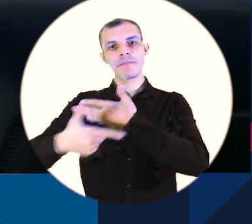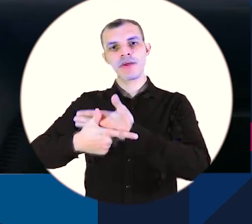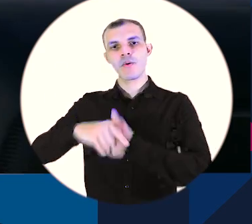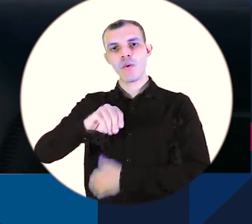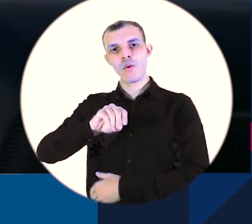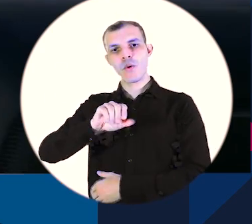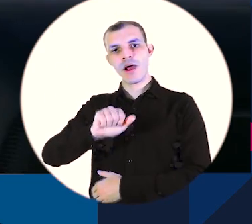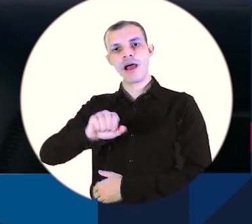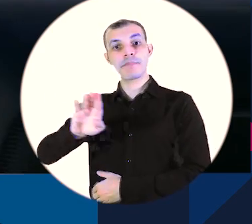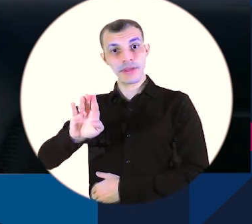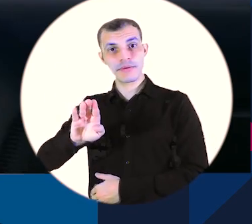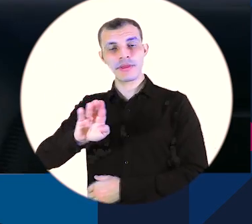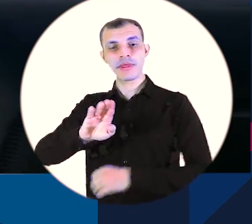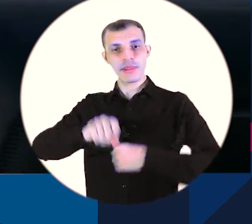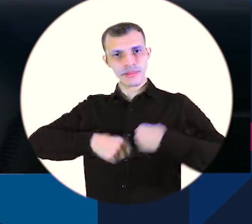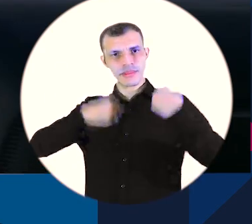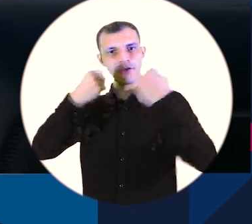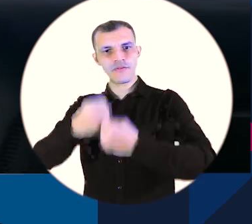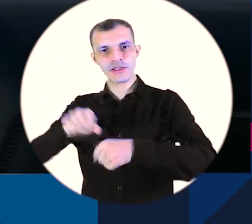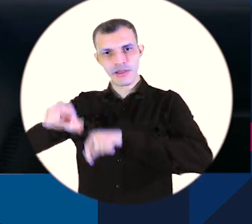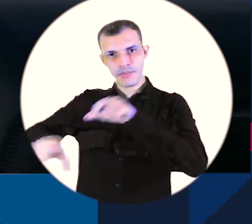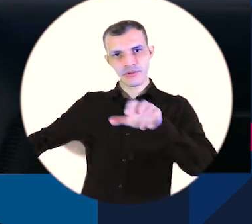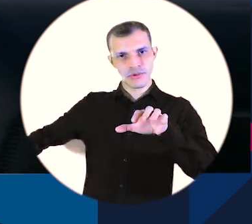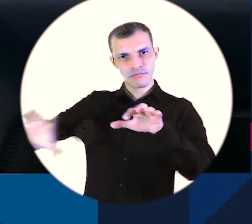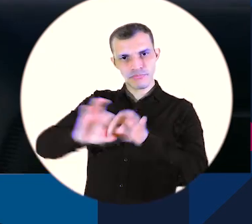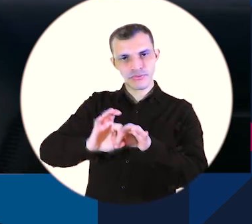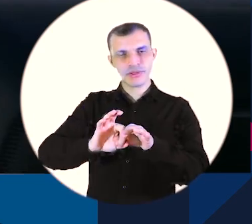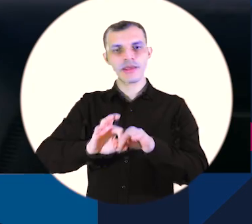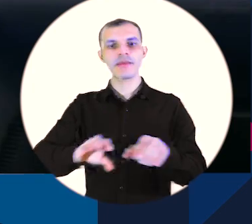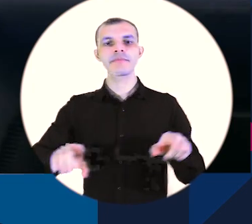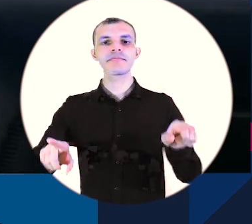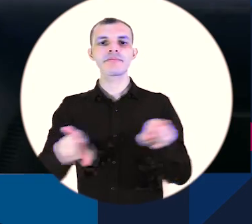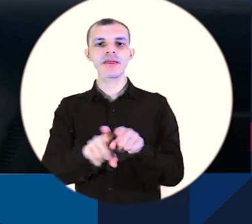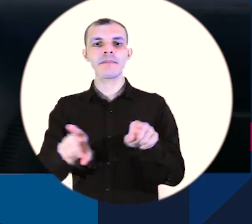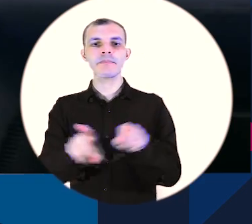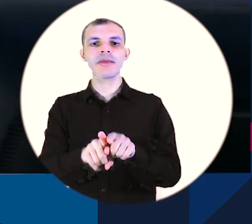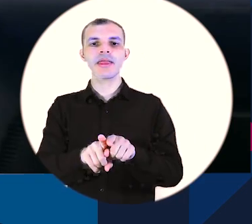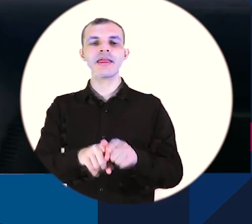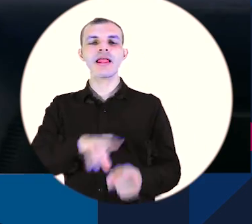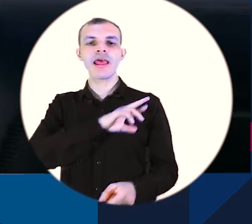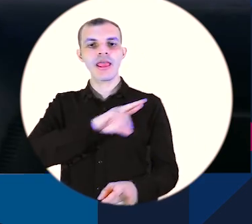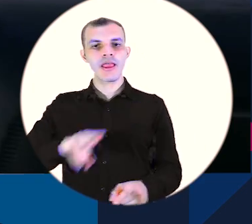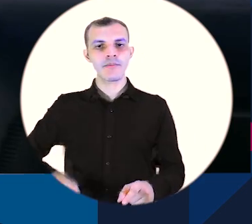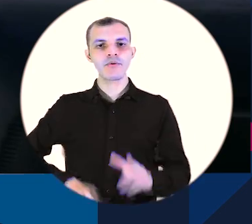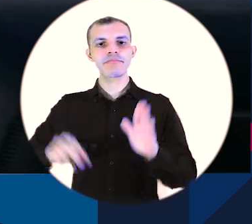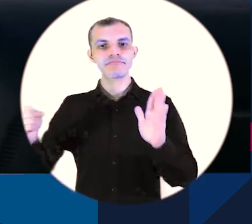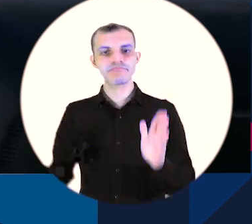tanto em defesa dos seus afiliados, quanto por sua atuação republicana, nos momentos de